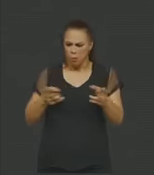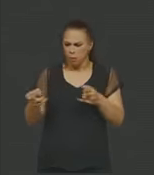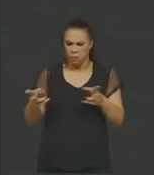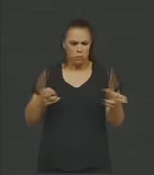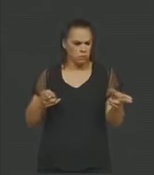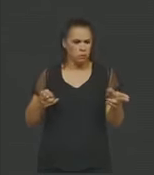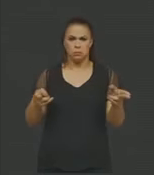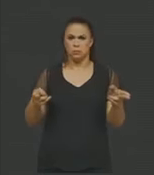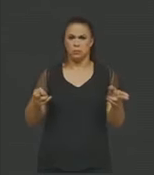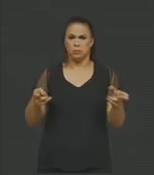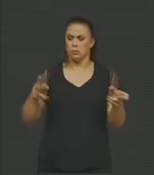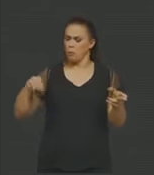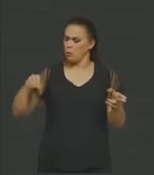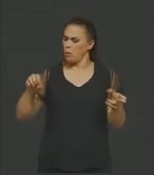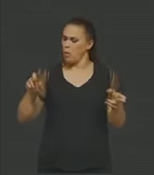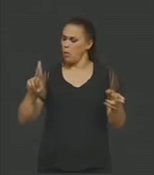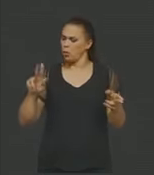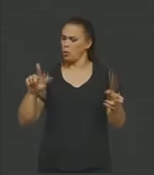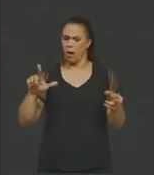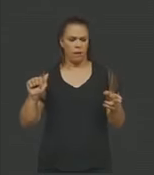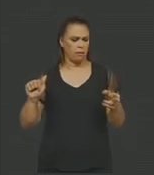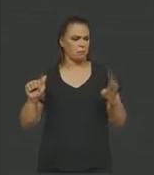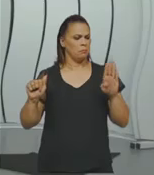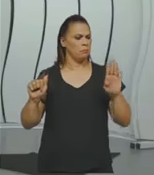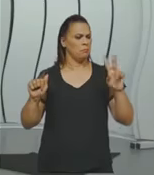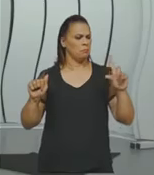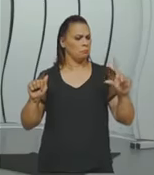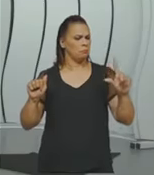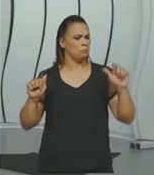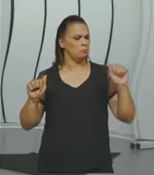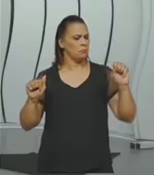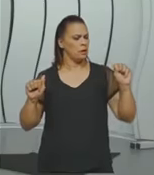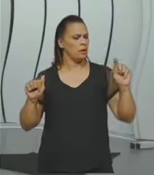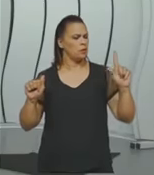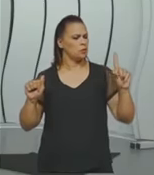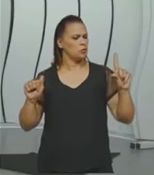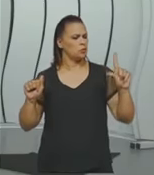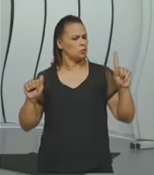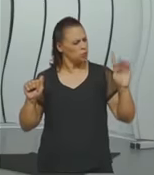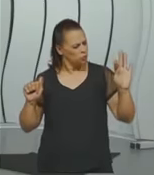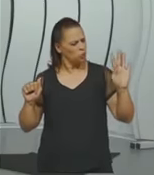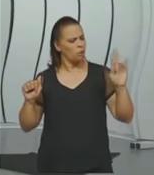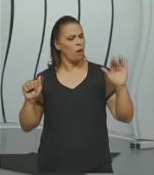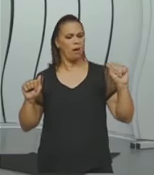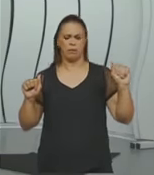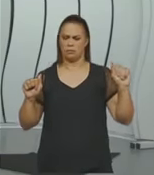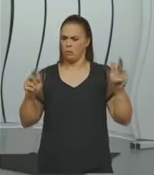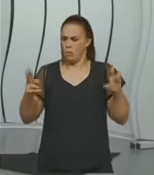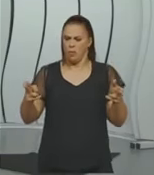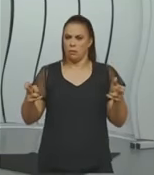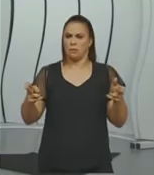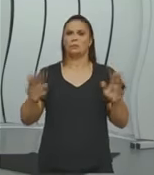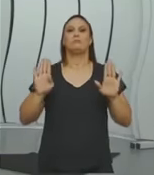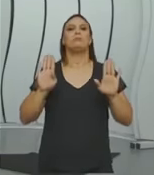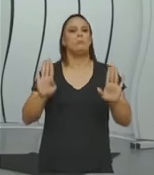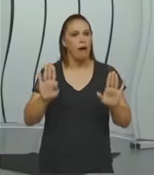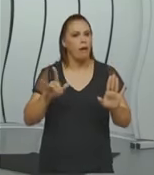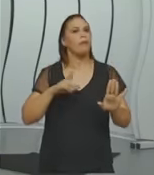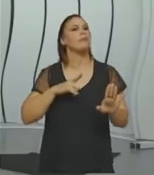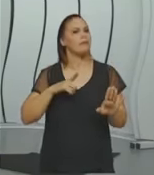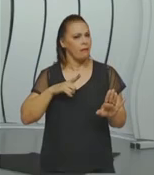ter uma abertura, que nós vamos ver daqui a pouquinho, que é chamada de blastóporo, tá?